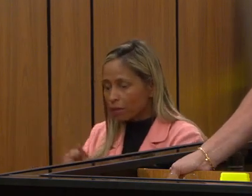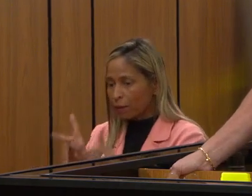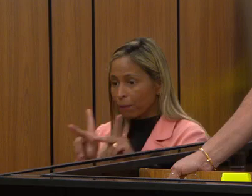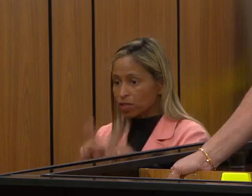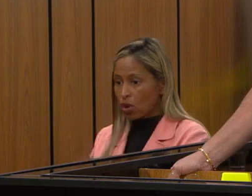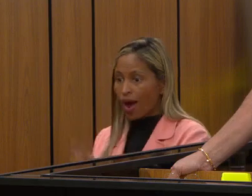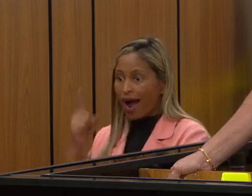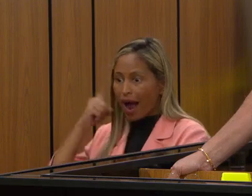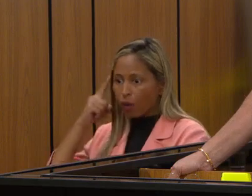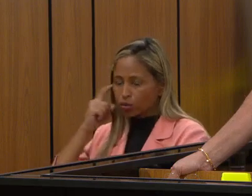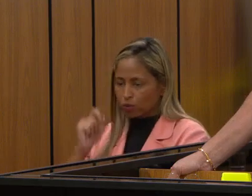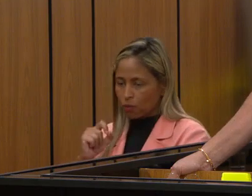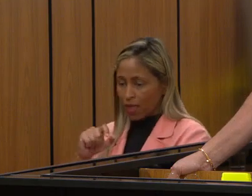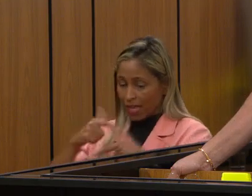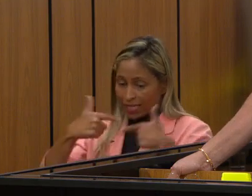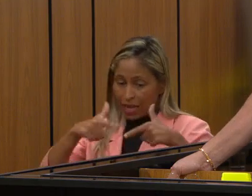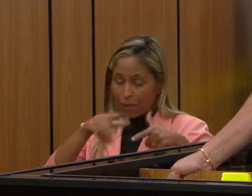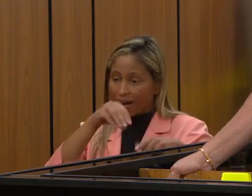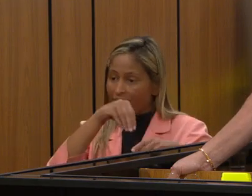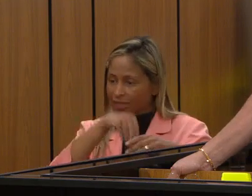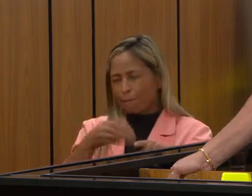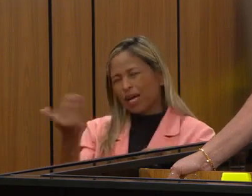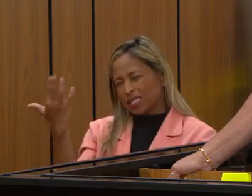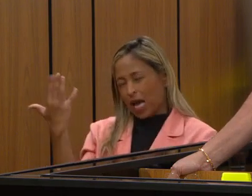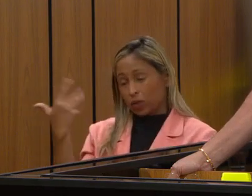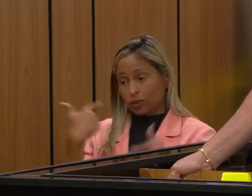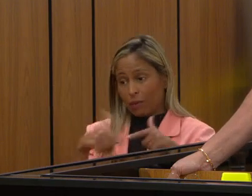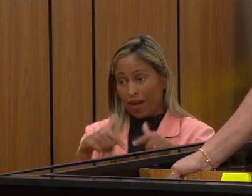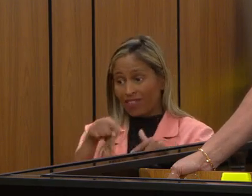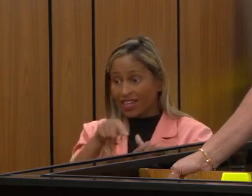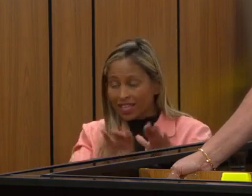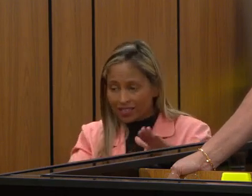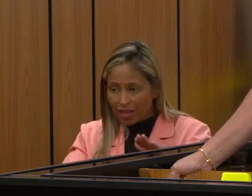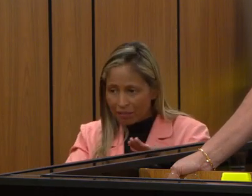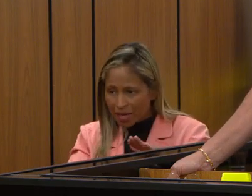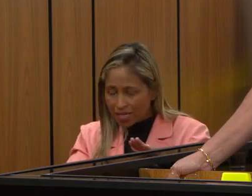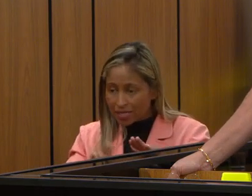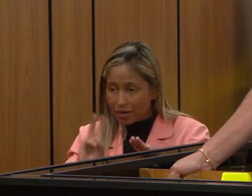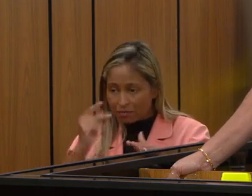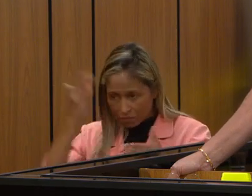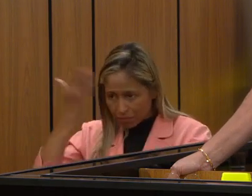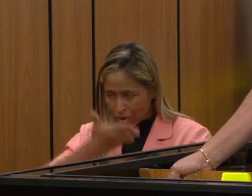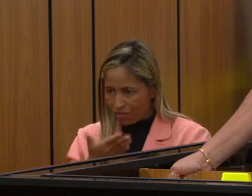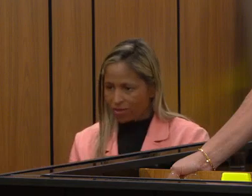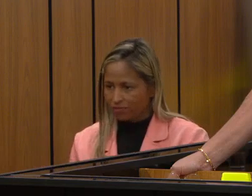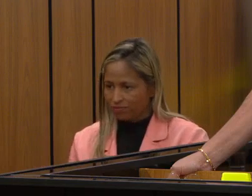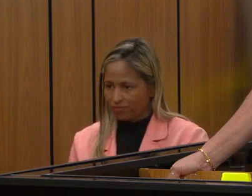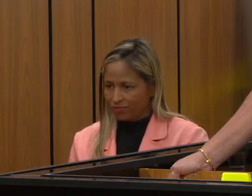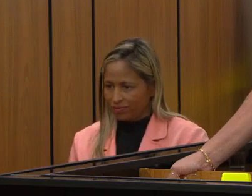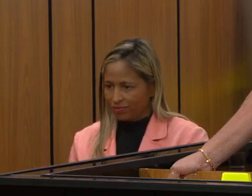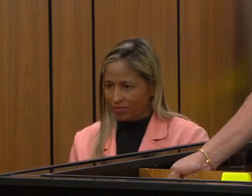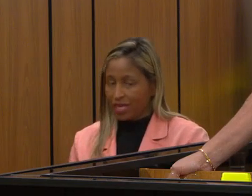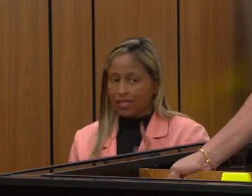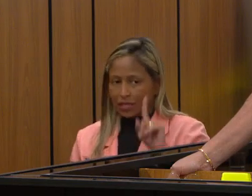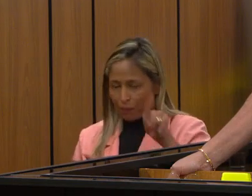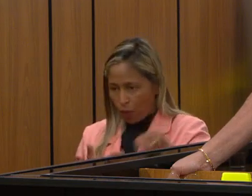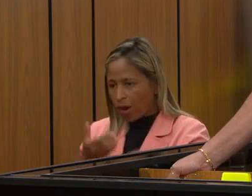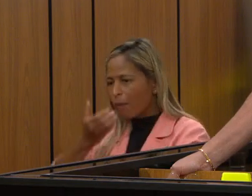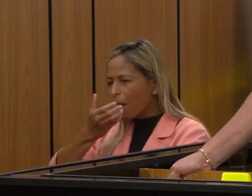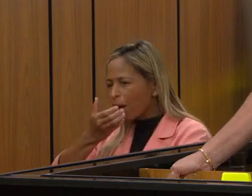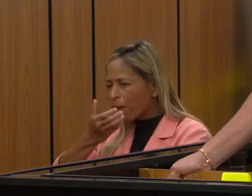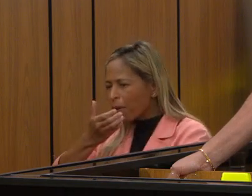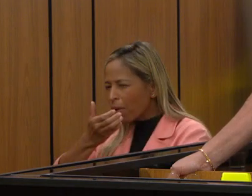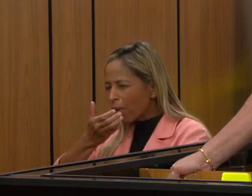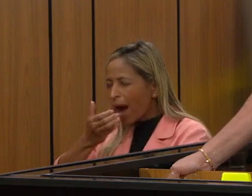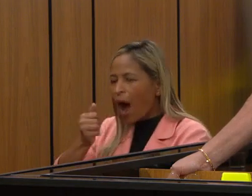pessoas que trabalham lá dentro trabalhava né e Inclusive eu até passei esses áudios para